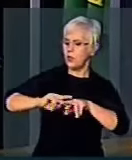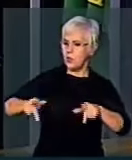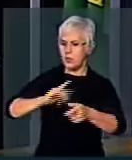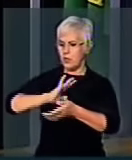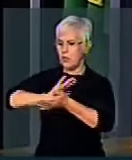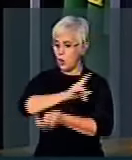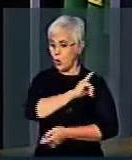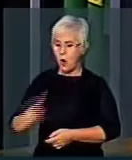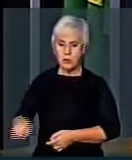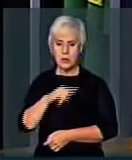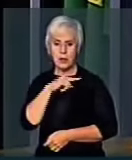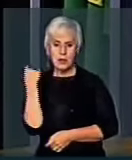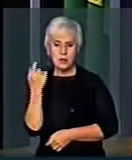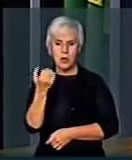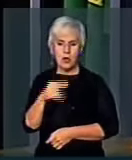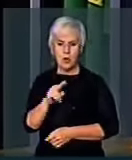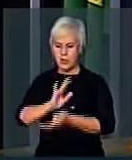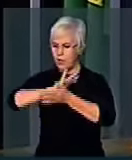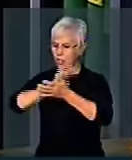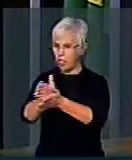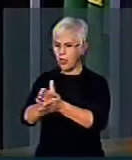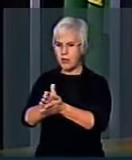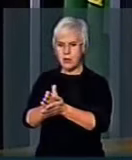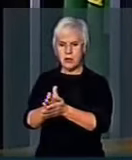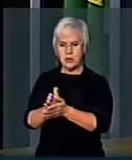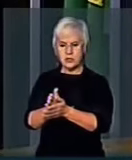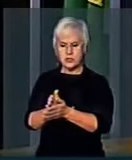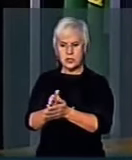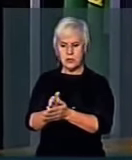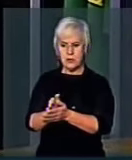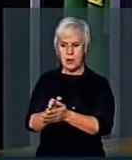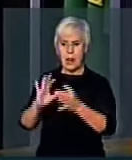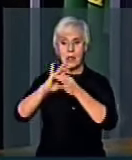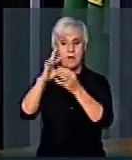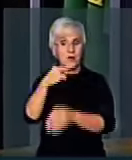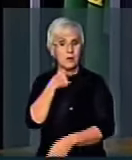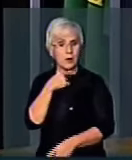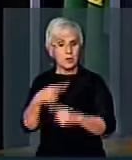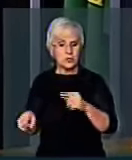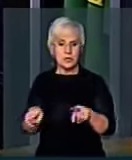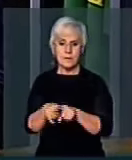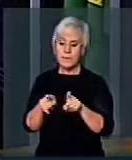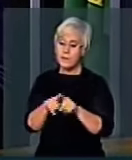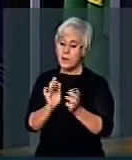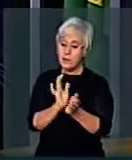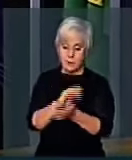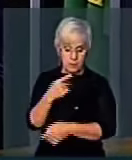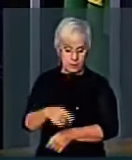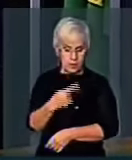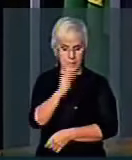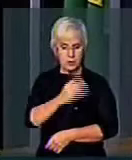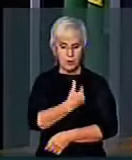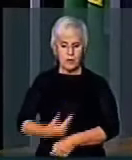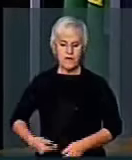condenados à pena de morte, ou recebem duras penas de privação de liberdade. É um governo que joga pais contra filhos, como,